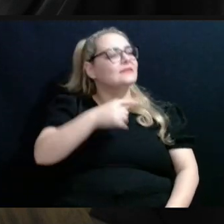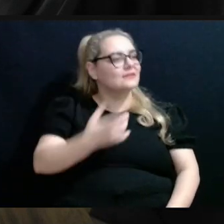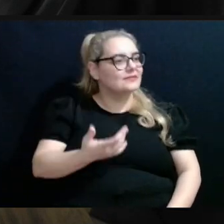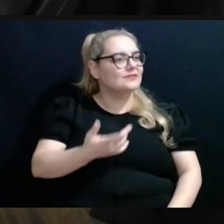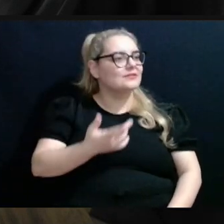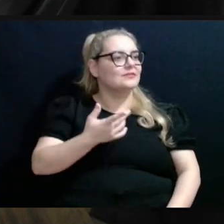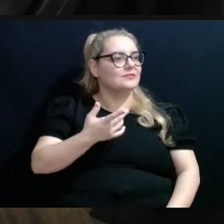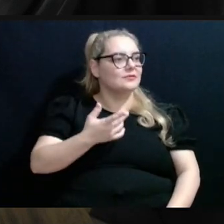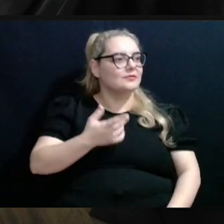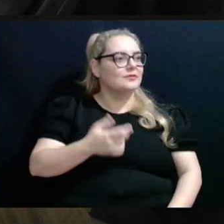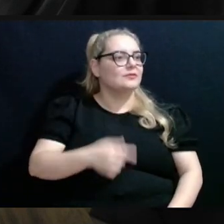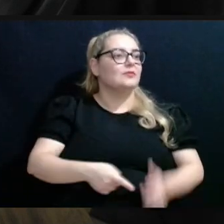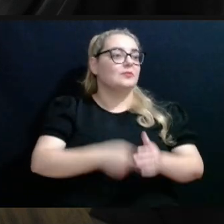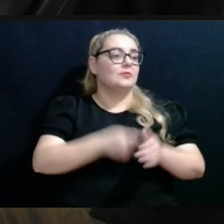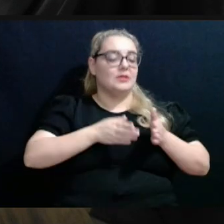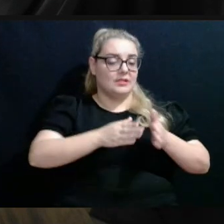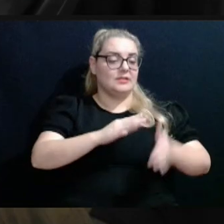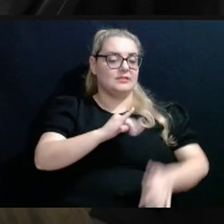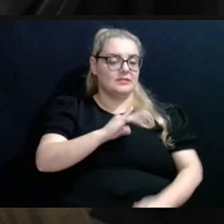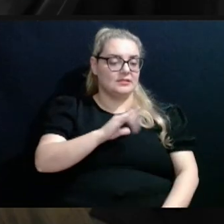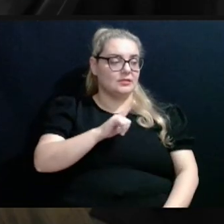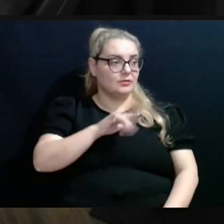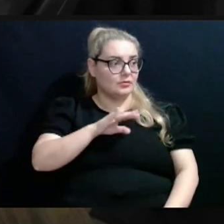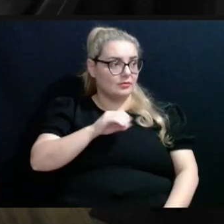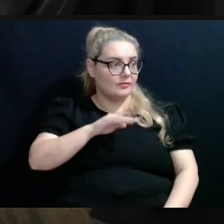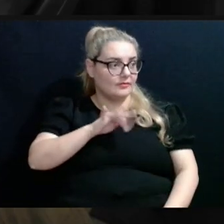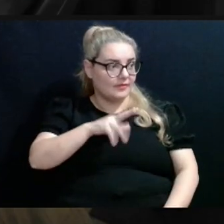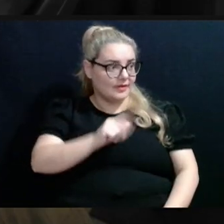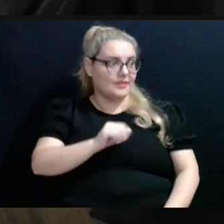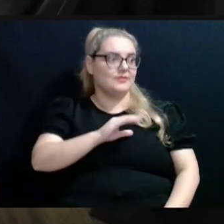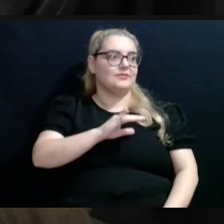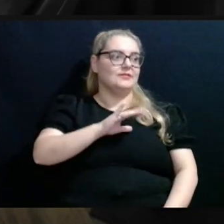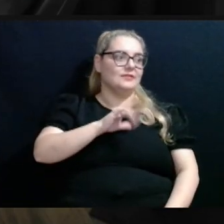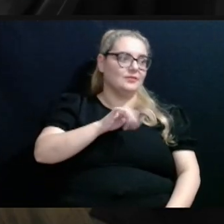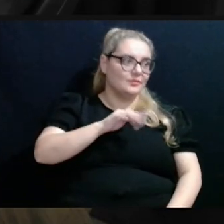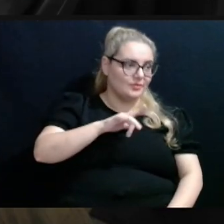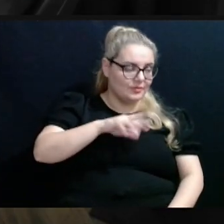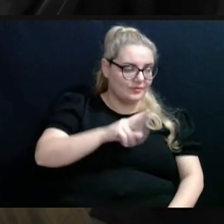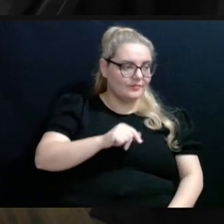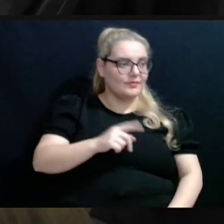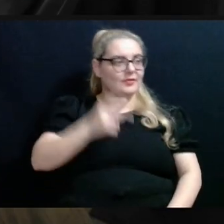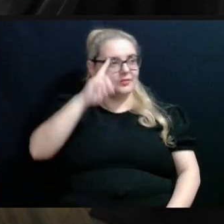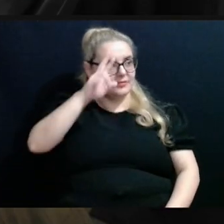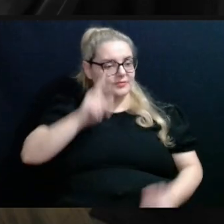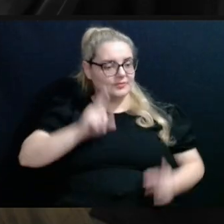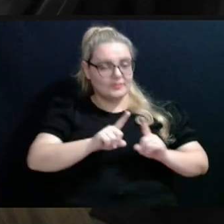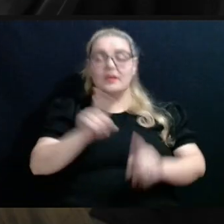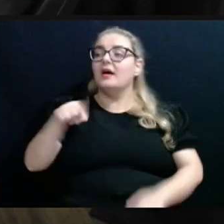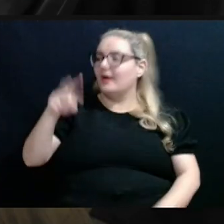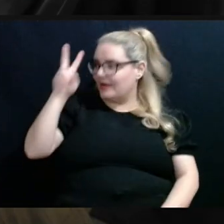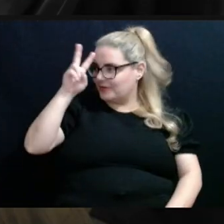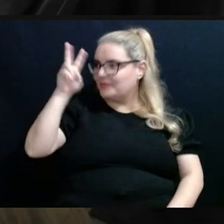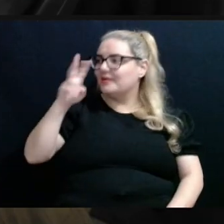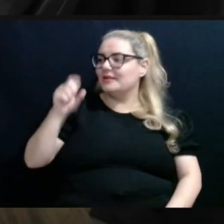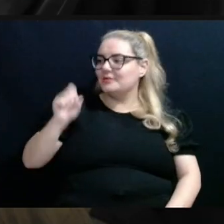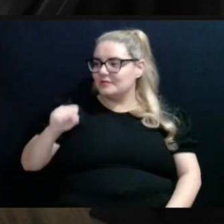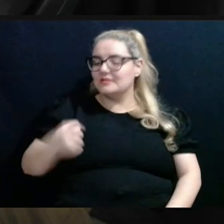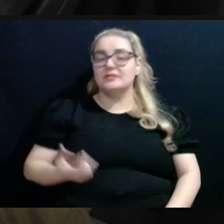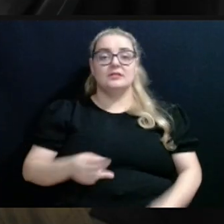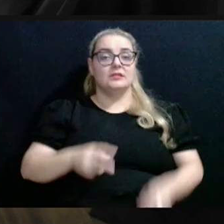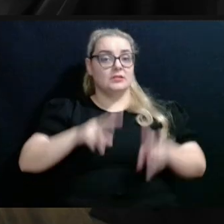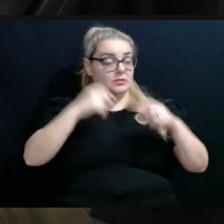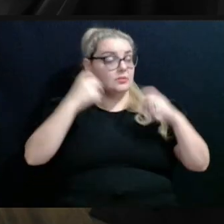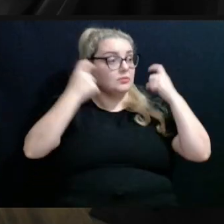primeira ciclofaixa, a primeira ciclovia da cidade? Sim, muito moderno. O senhor foi lá comigo. Quer dizer, esse tema já o preocupava